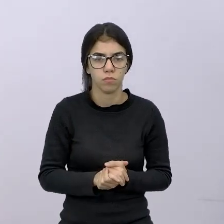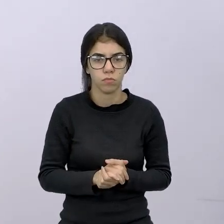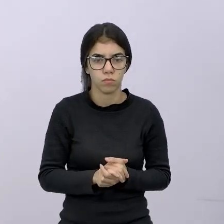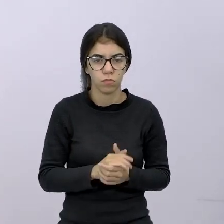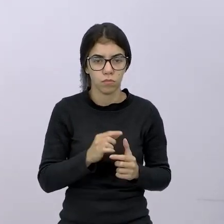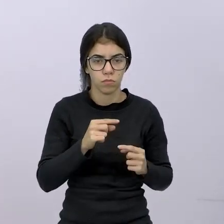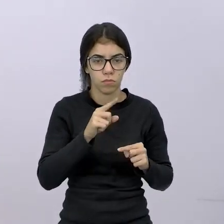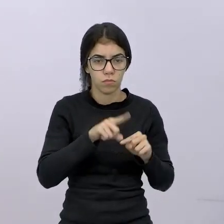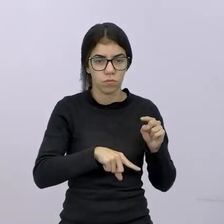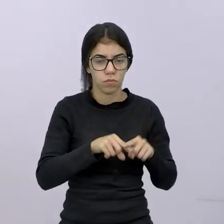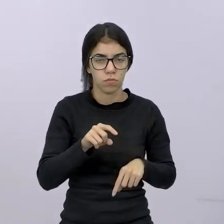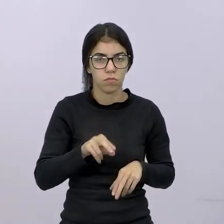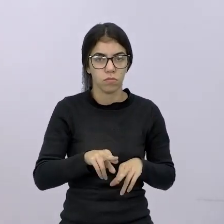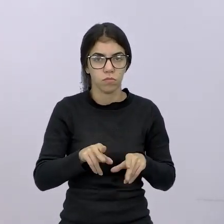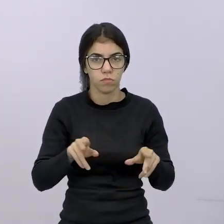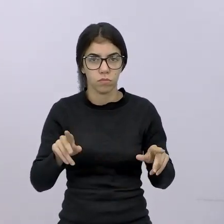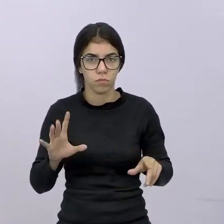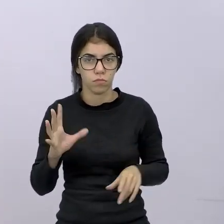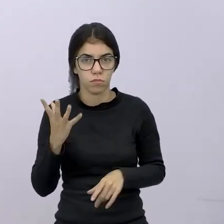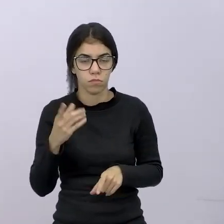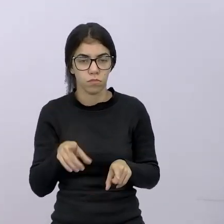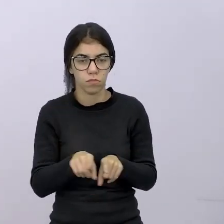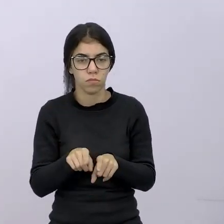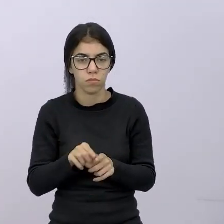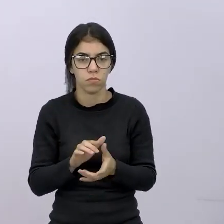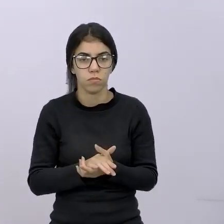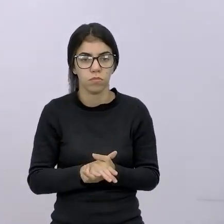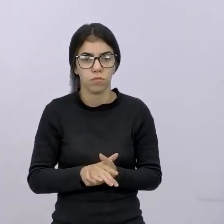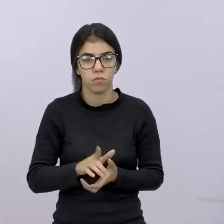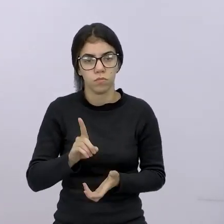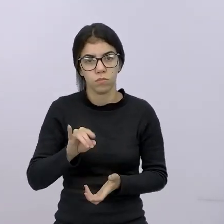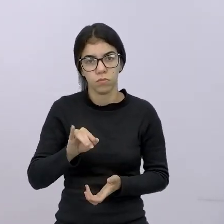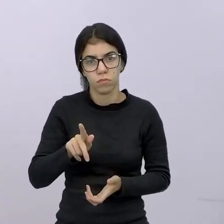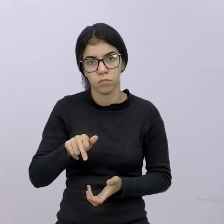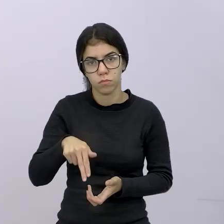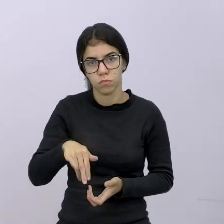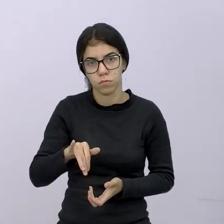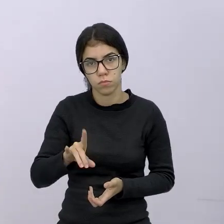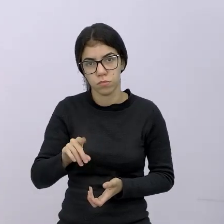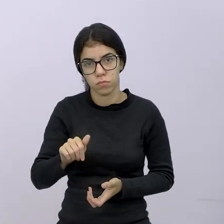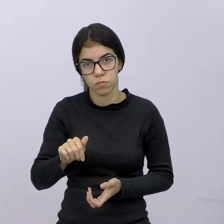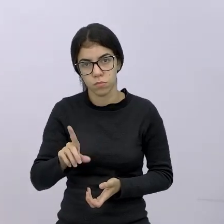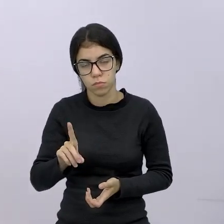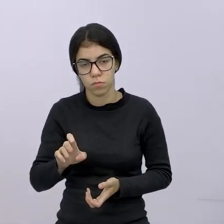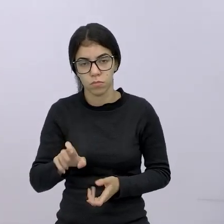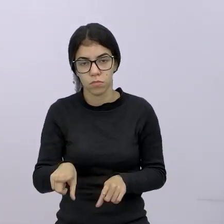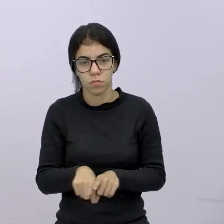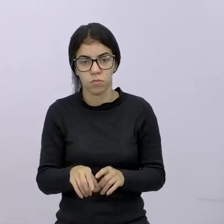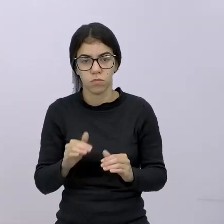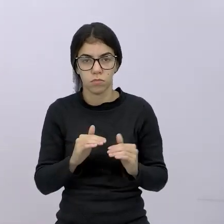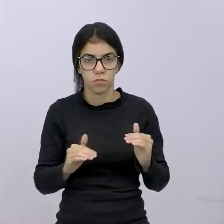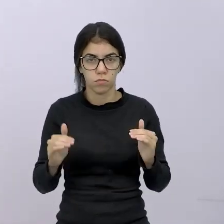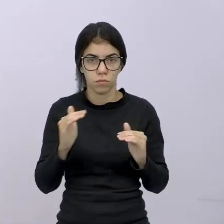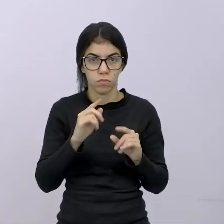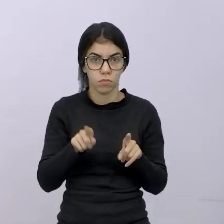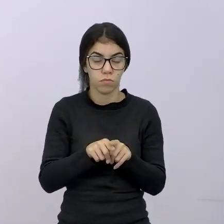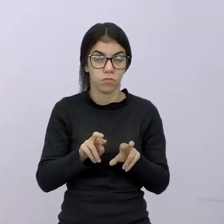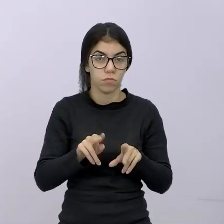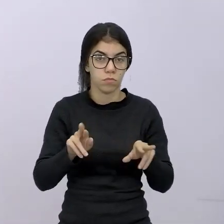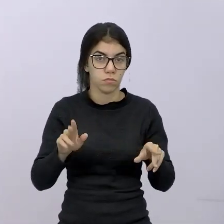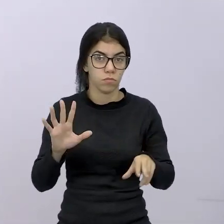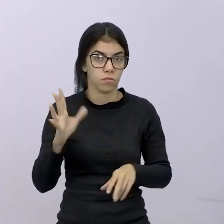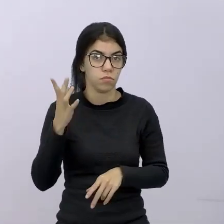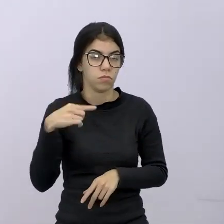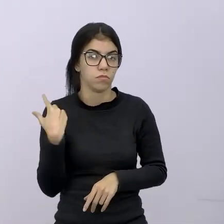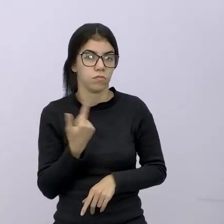objetos, ou seja, como coisas que não têm a mesma dignidade, não está no mesmo patamar. E, de certa forma, todo esse